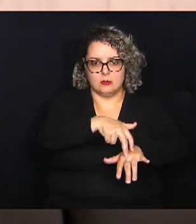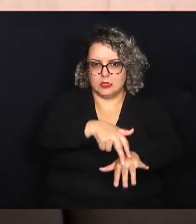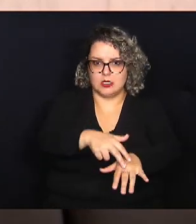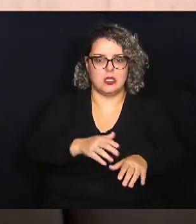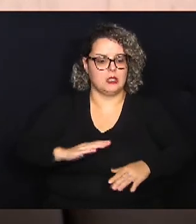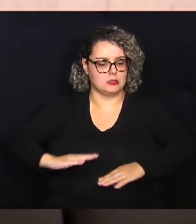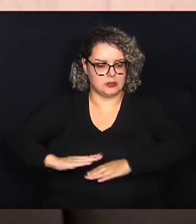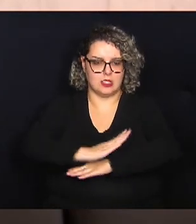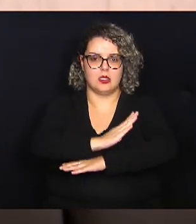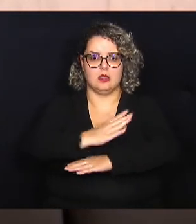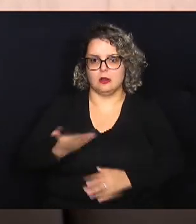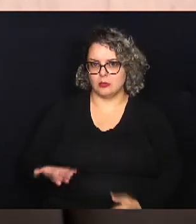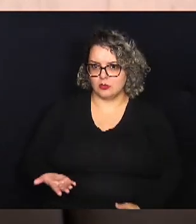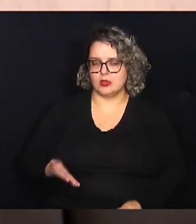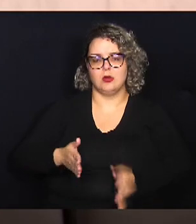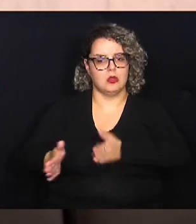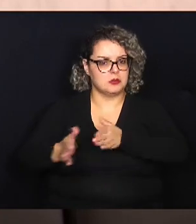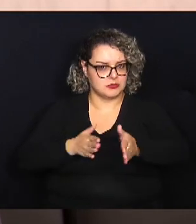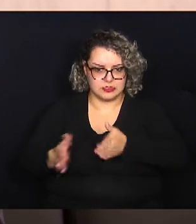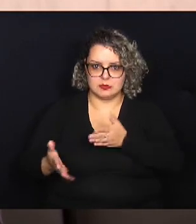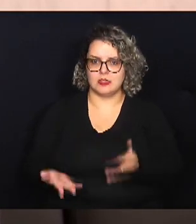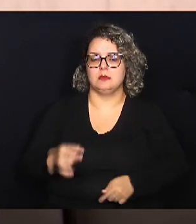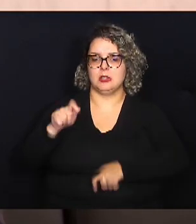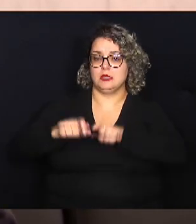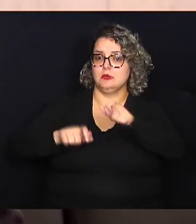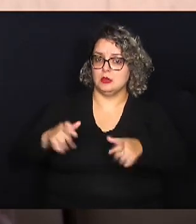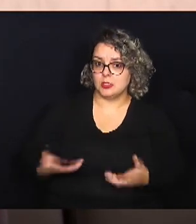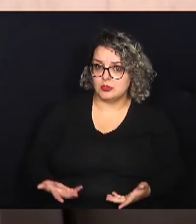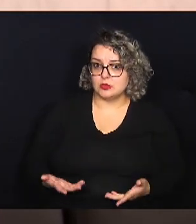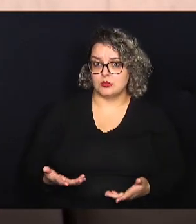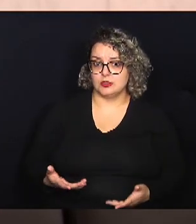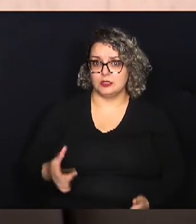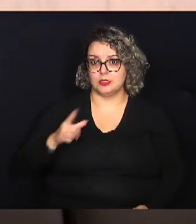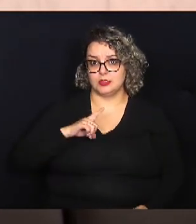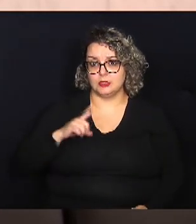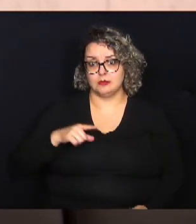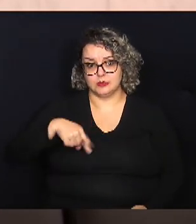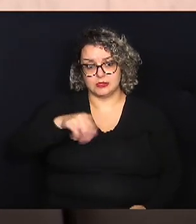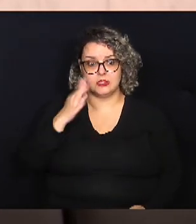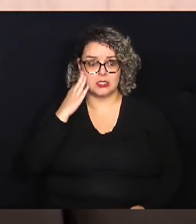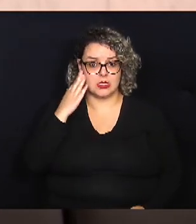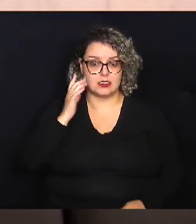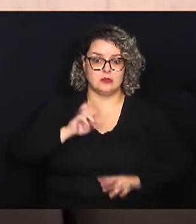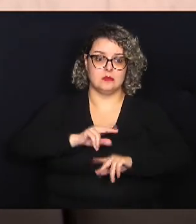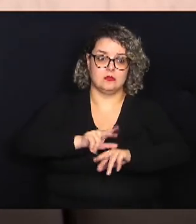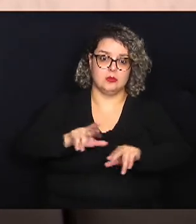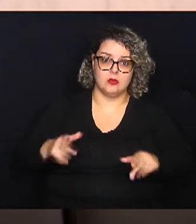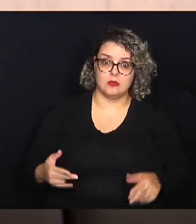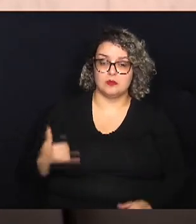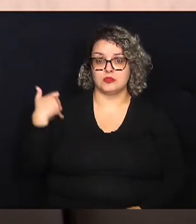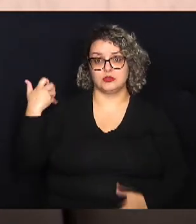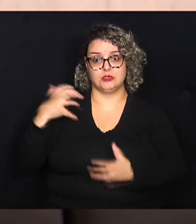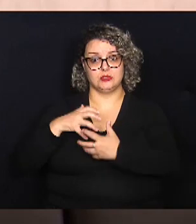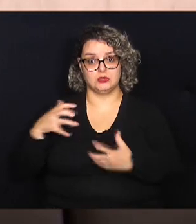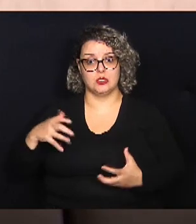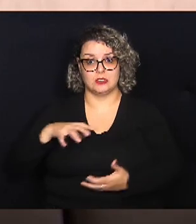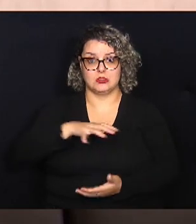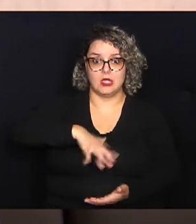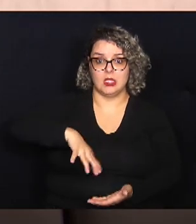acessíveis, né? Rampas com acessibilidade para que as pessoas... vocês sabem disso, nós temos muitos idosos na região